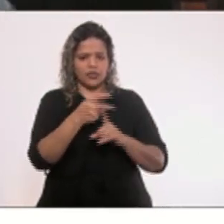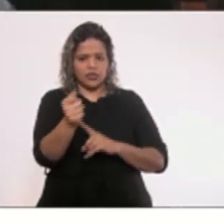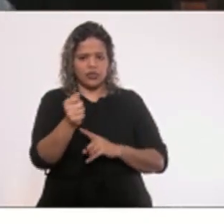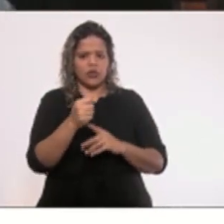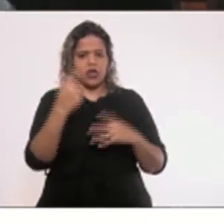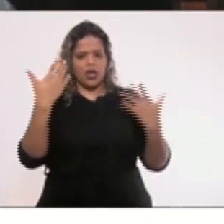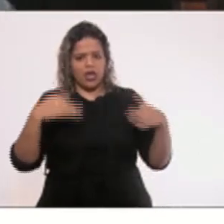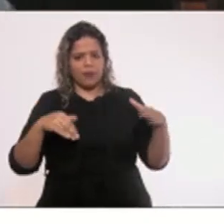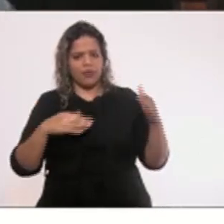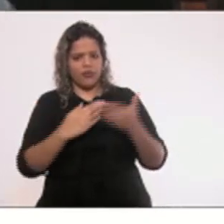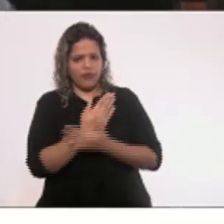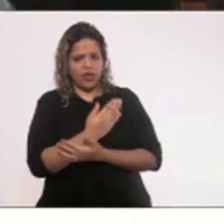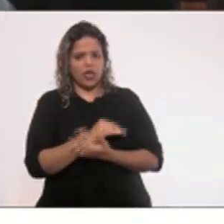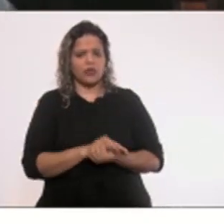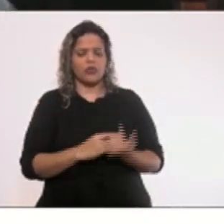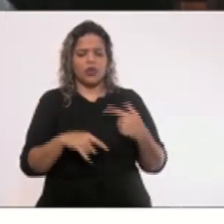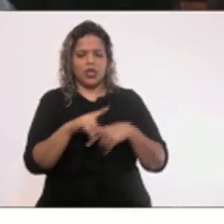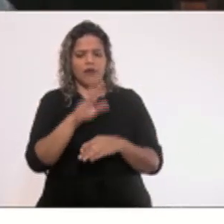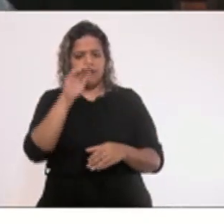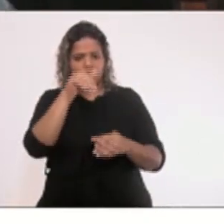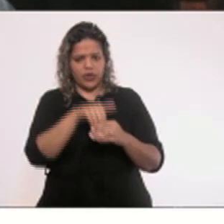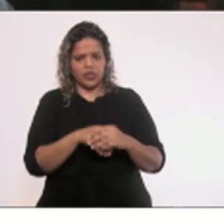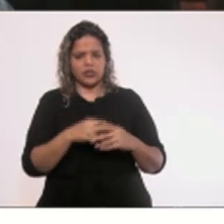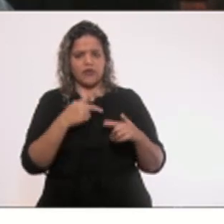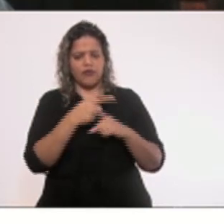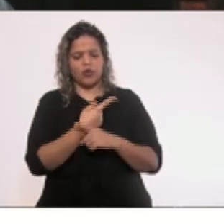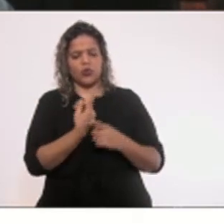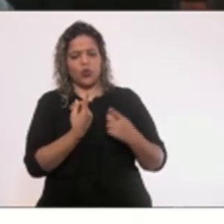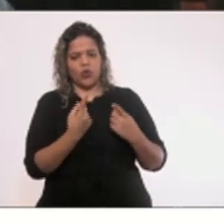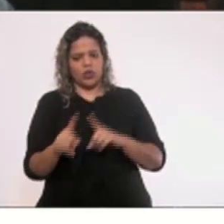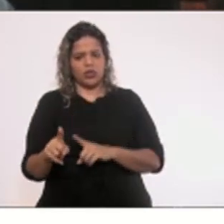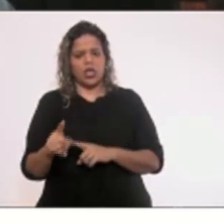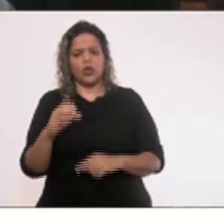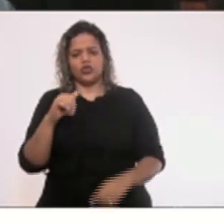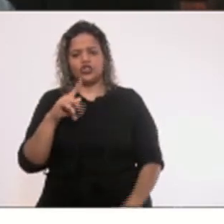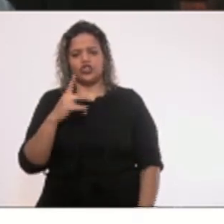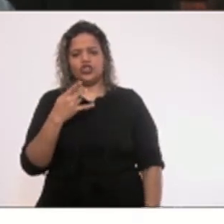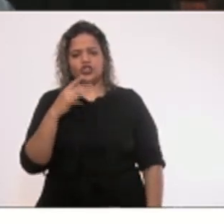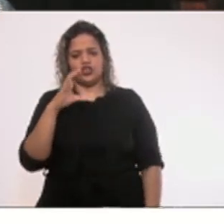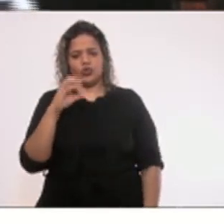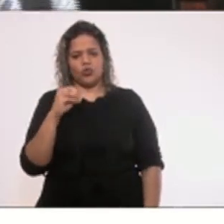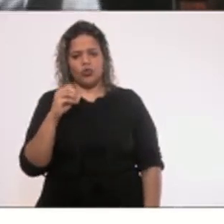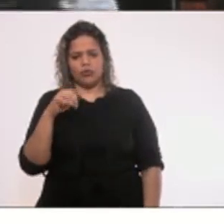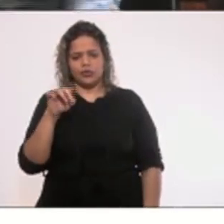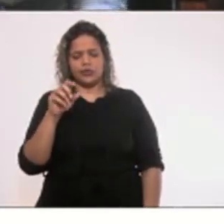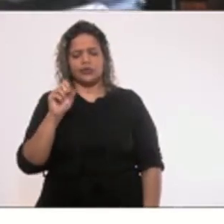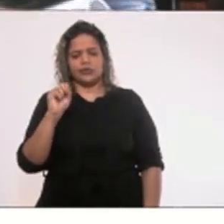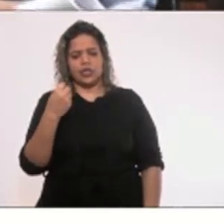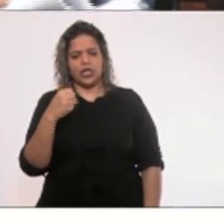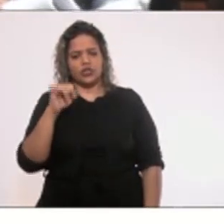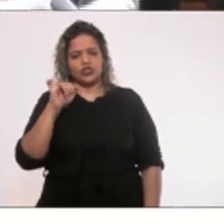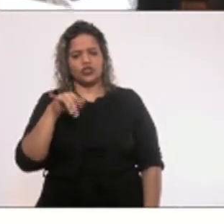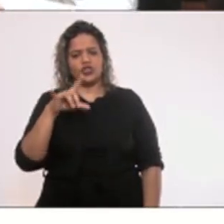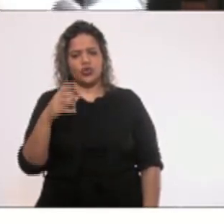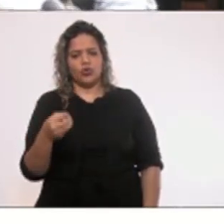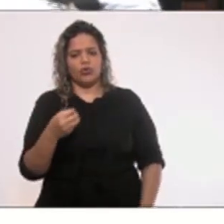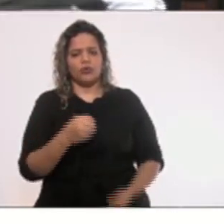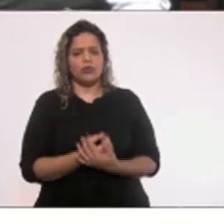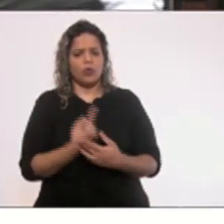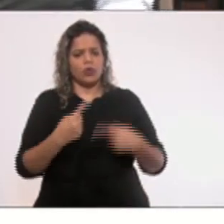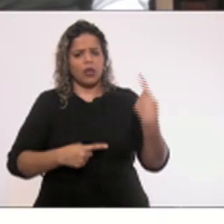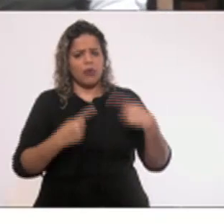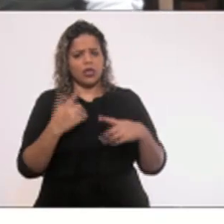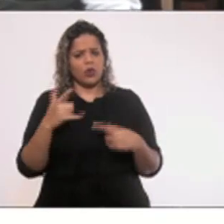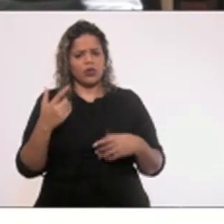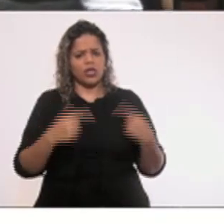aprovam nesse momento, estão aprovado. Em votação, com voto contrário, do deputado Chico, doutor Serginho, Alexandre. Quero debater.